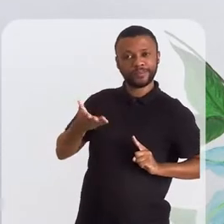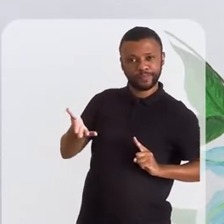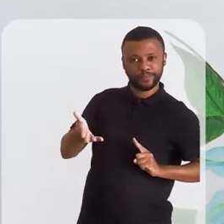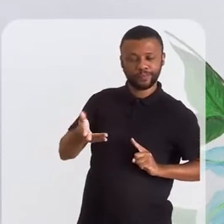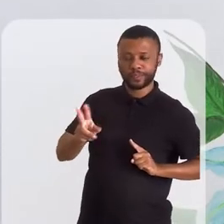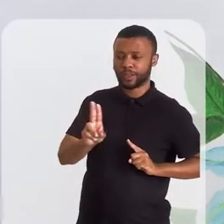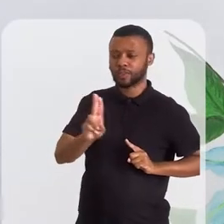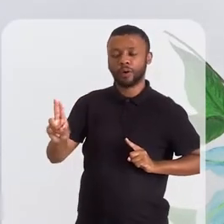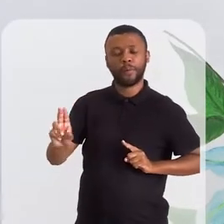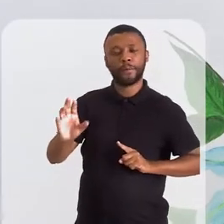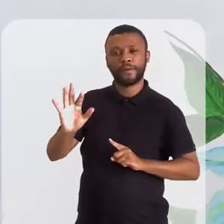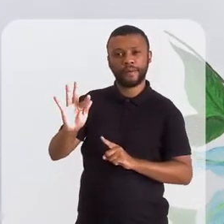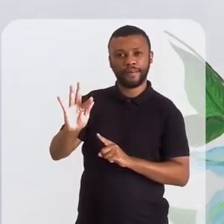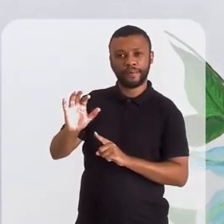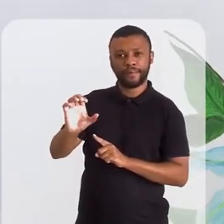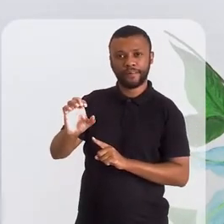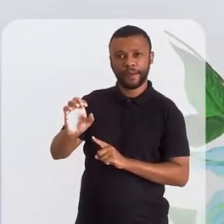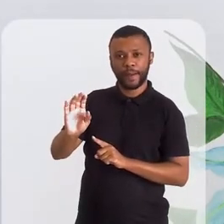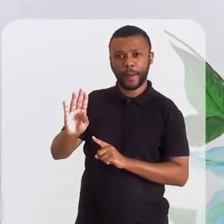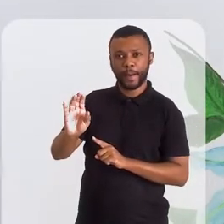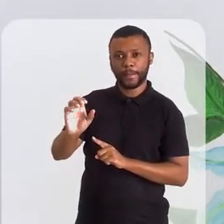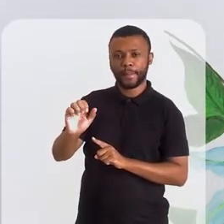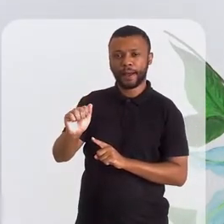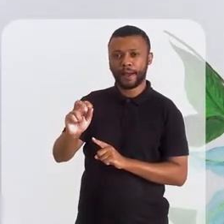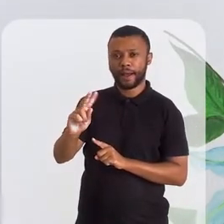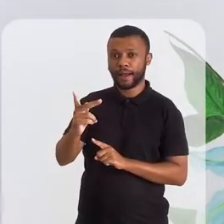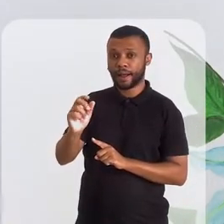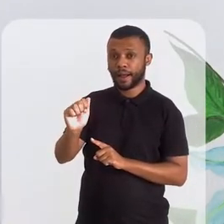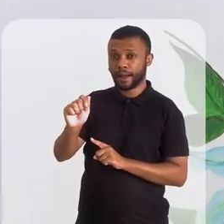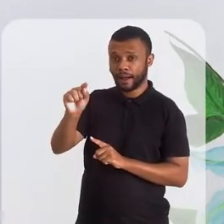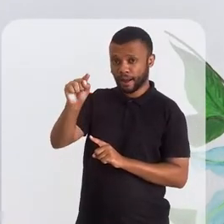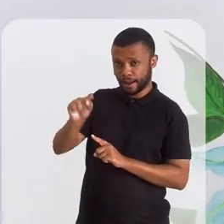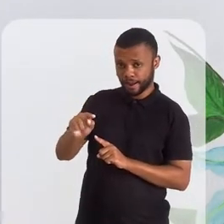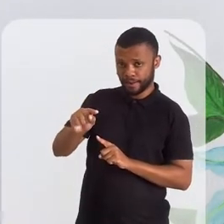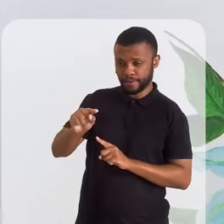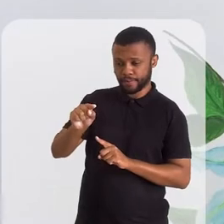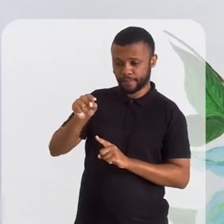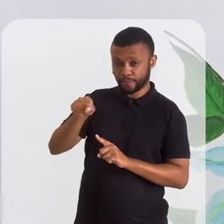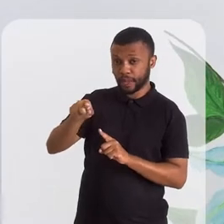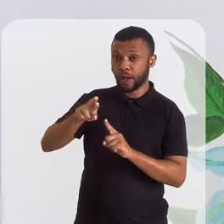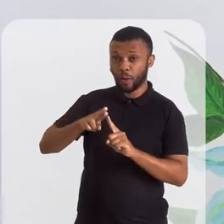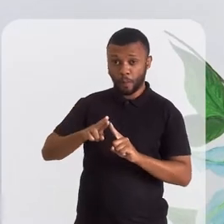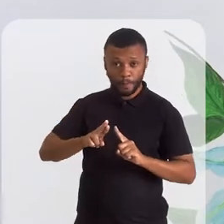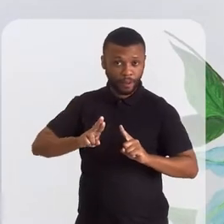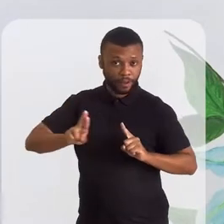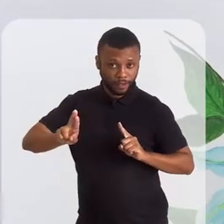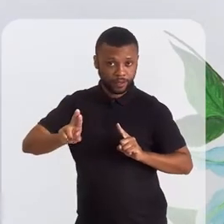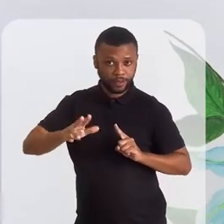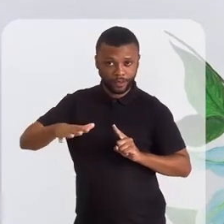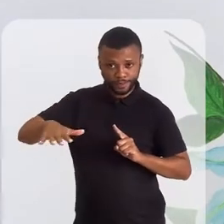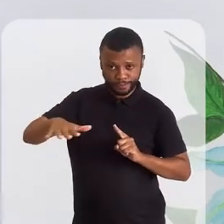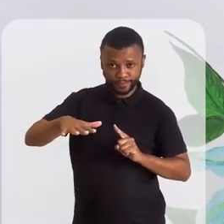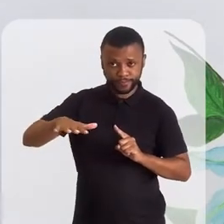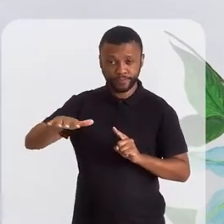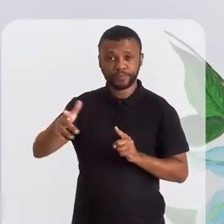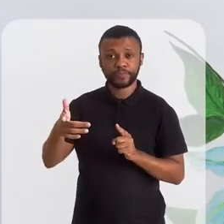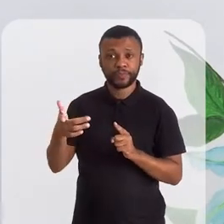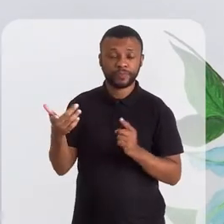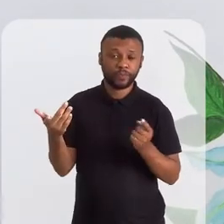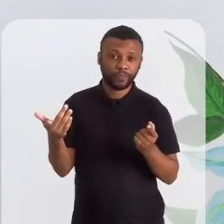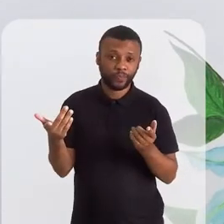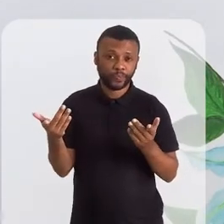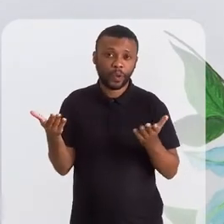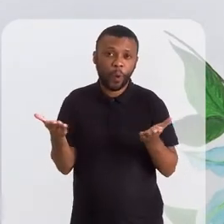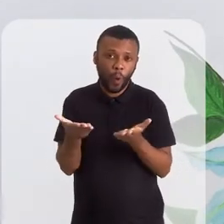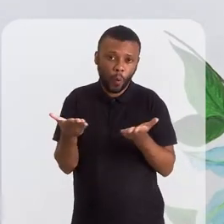religião. É a fé Bahá'í. Fé Bahá'í é uma religião